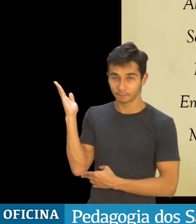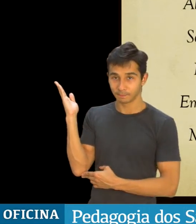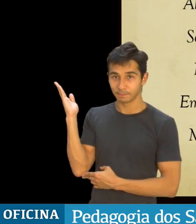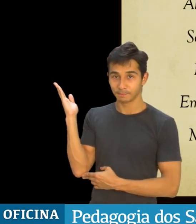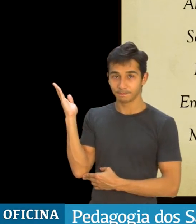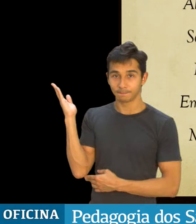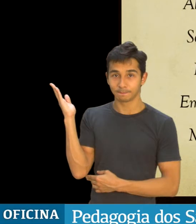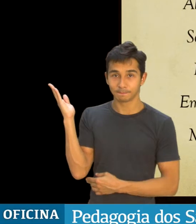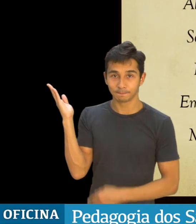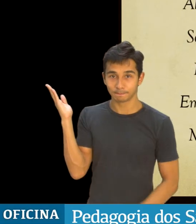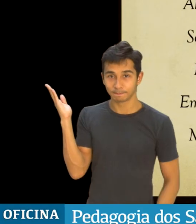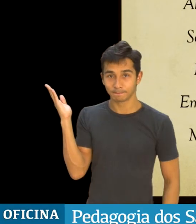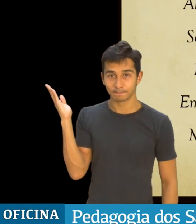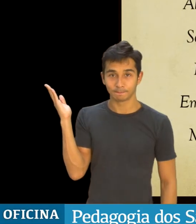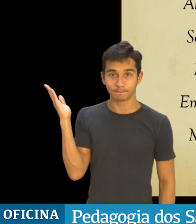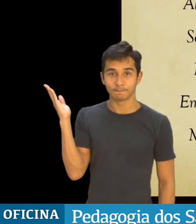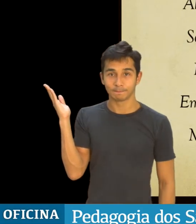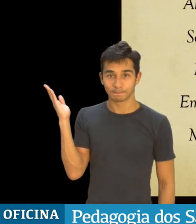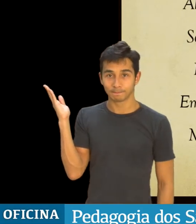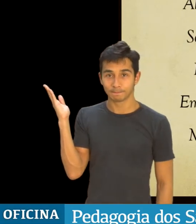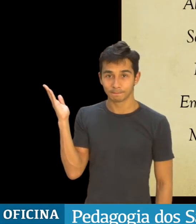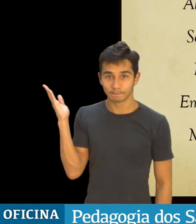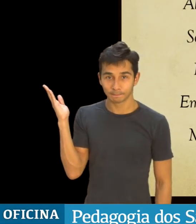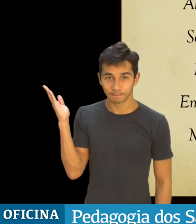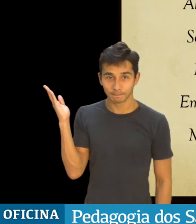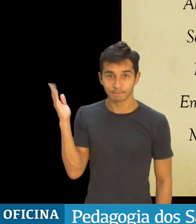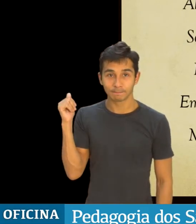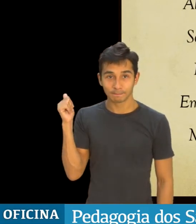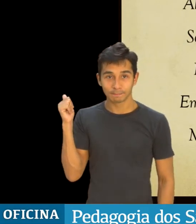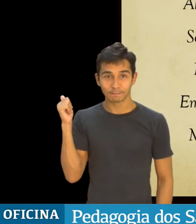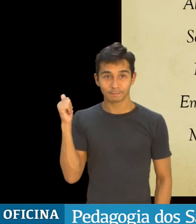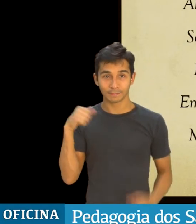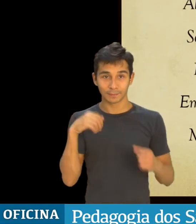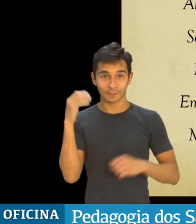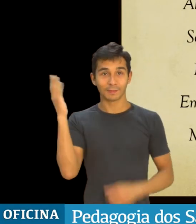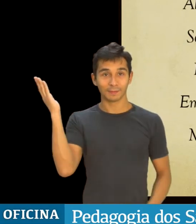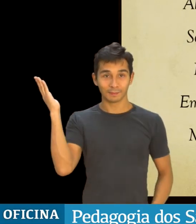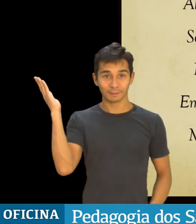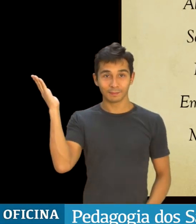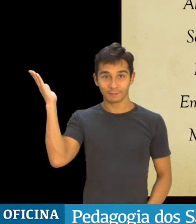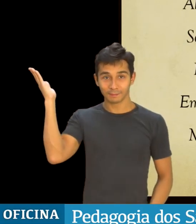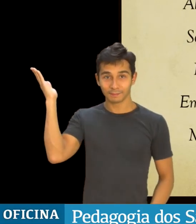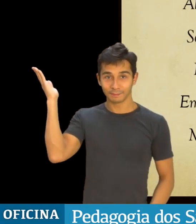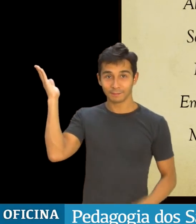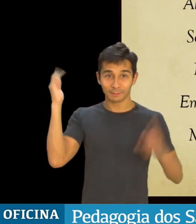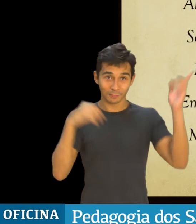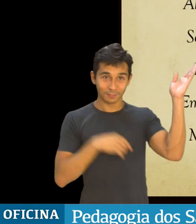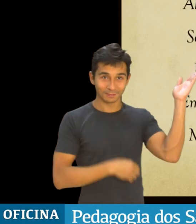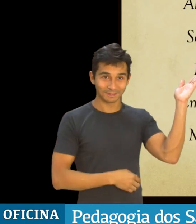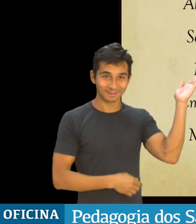Esse Pula, Rodrigo Ciríaco, Luz Ribeiro, Mel Duarte, Luísa Romão, Felipe Marinho, Emerson Alcalde, Lucas